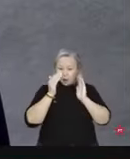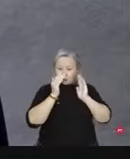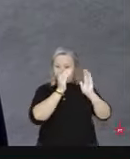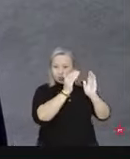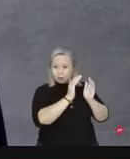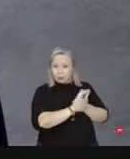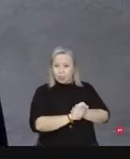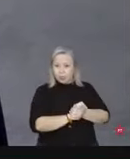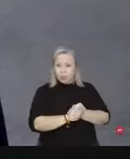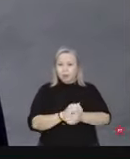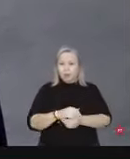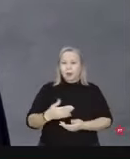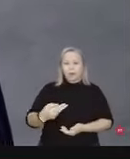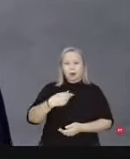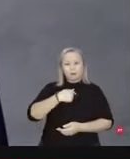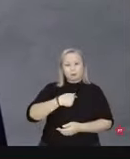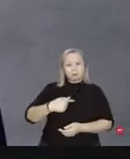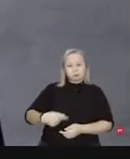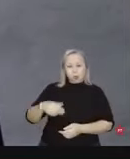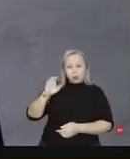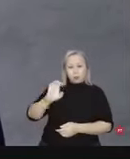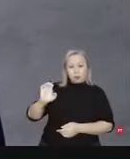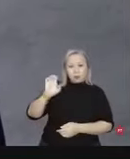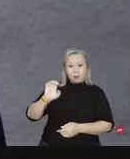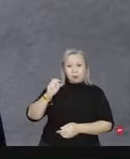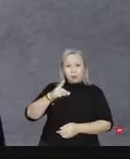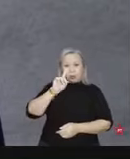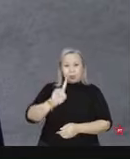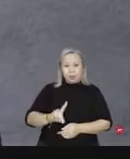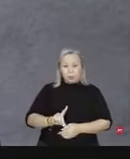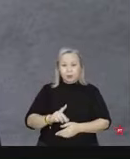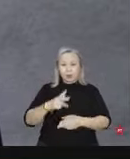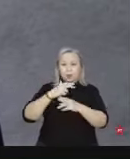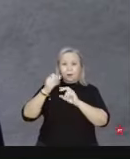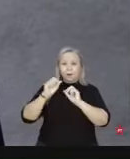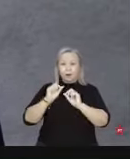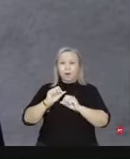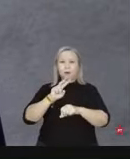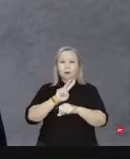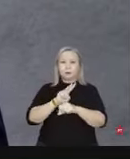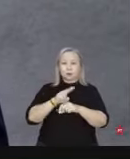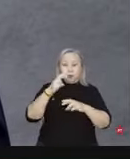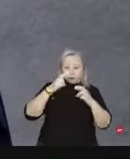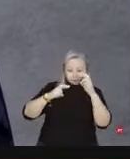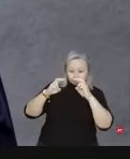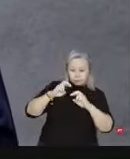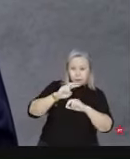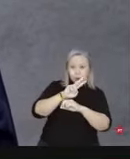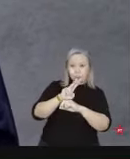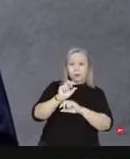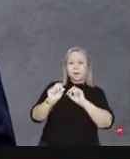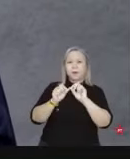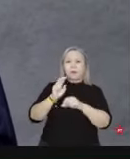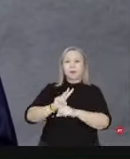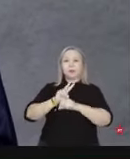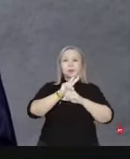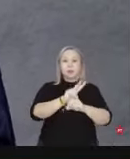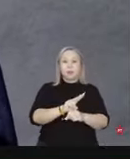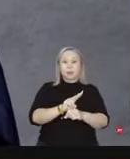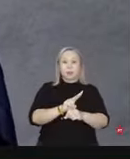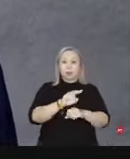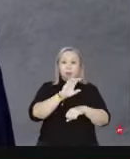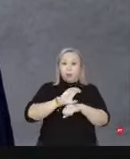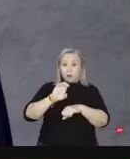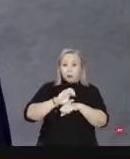respeito ao Estado de Direito, da vitória da fiel observância da Constituição Federal. A